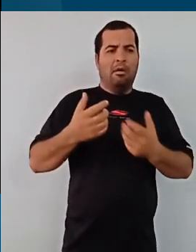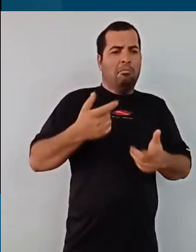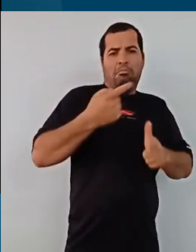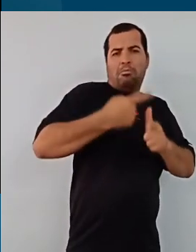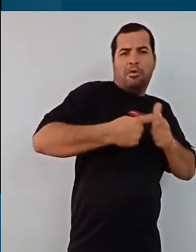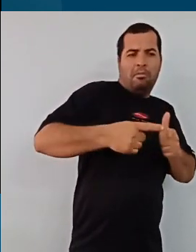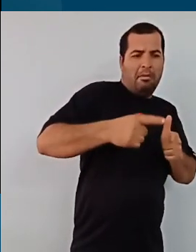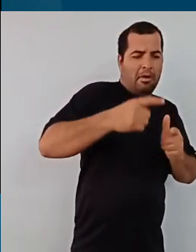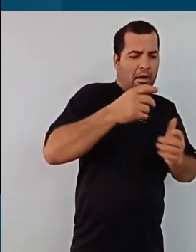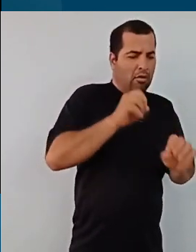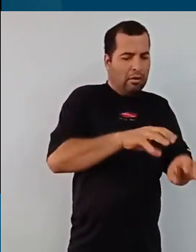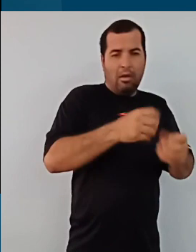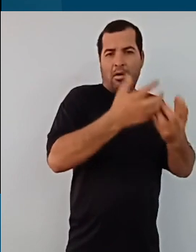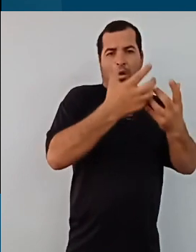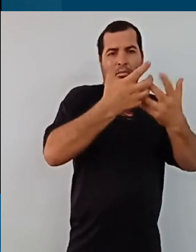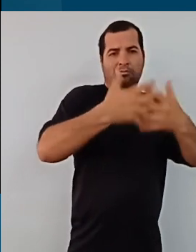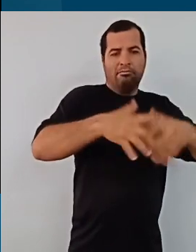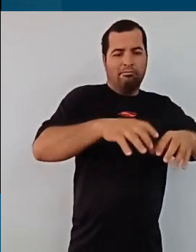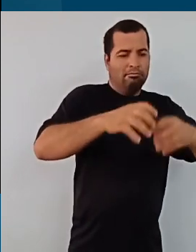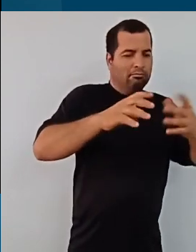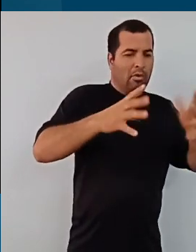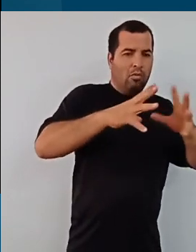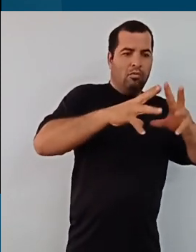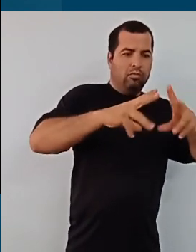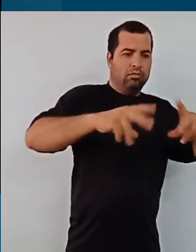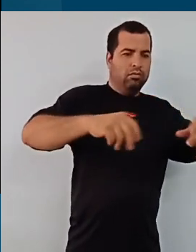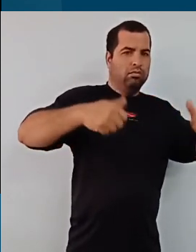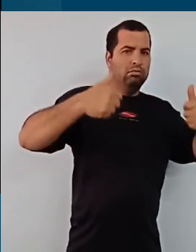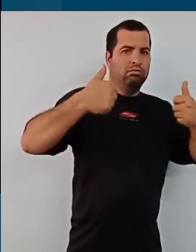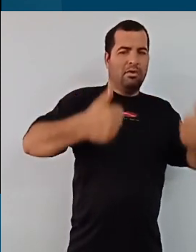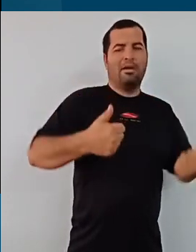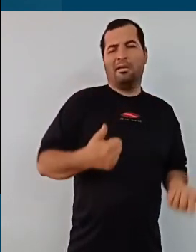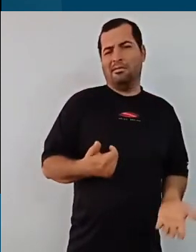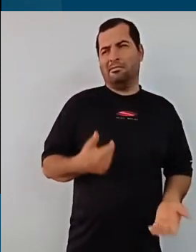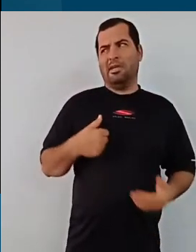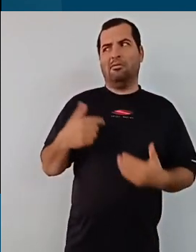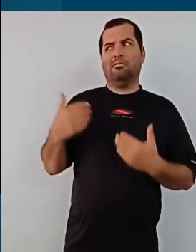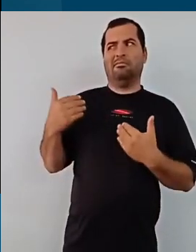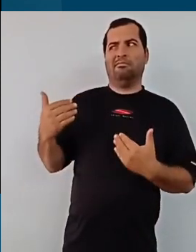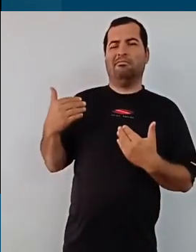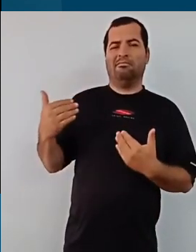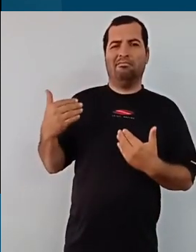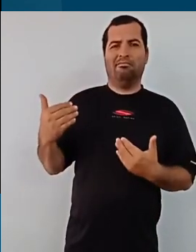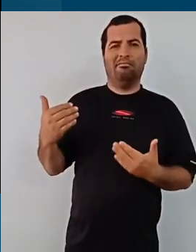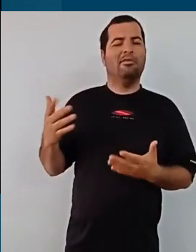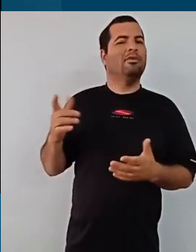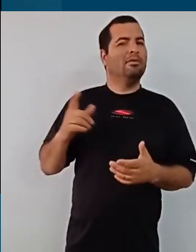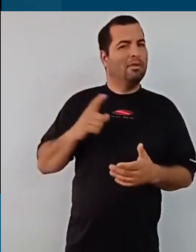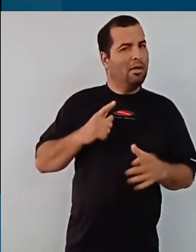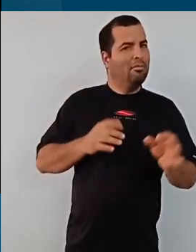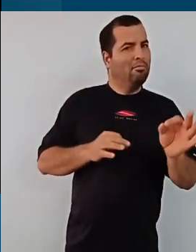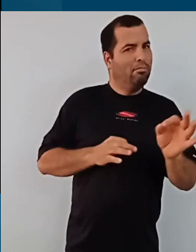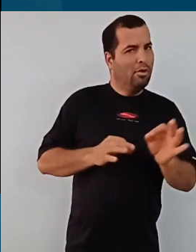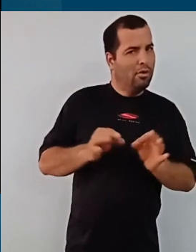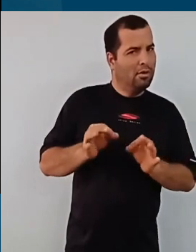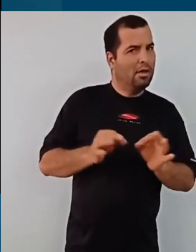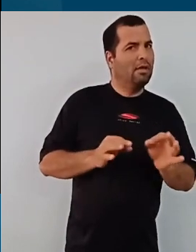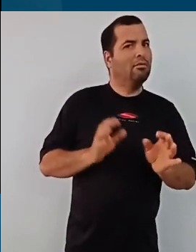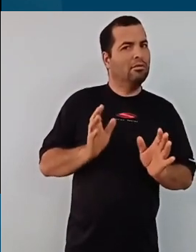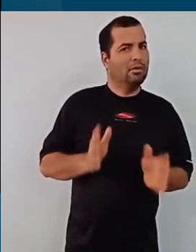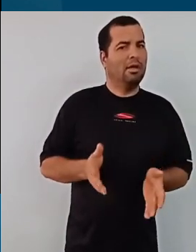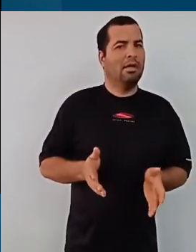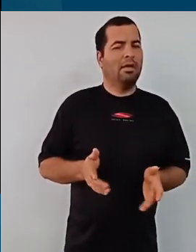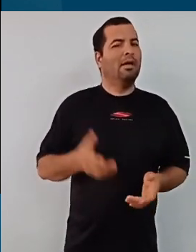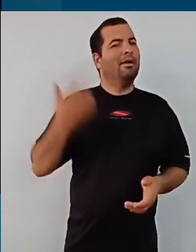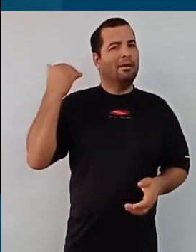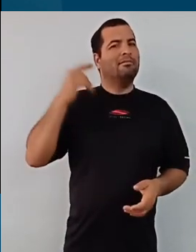do país, eu desconfio muito dela. Então, a gente já teve o período projetos. Projeto era a